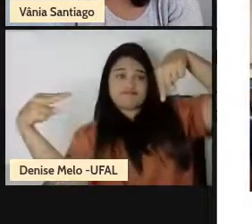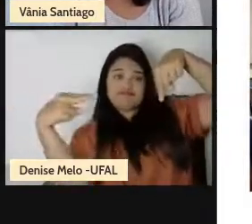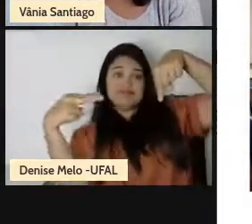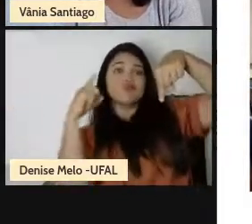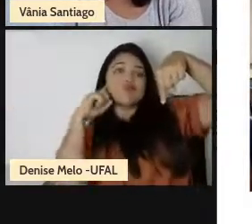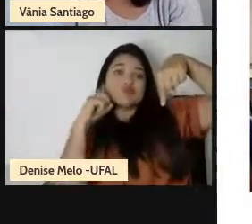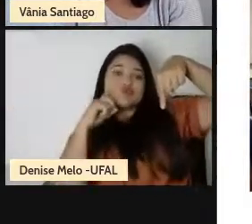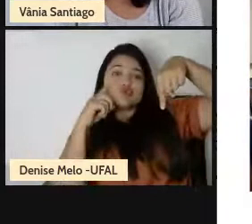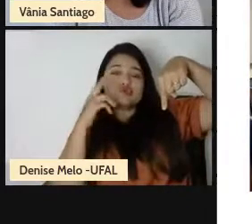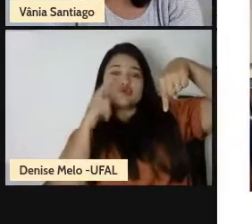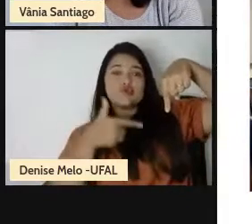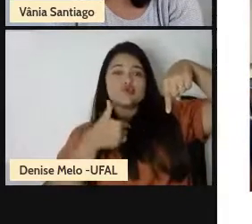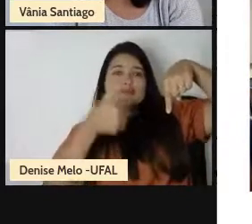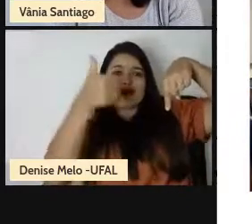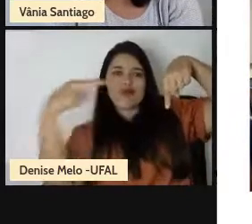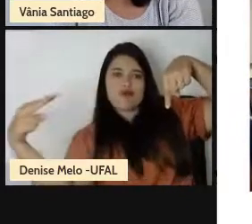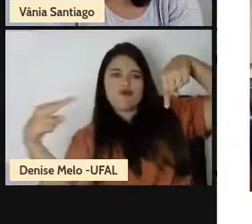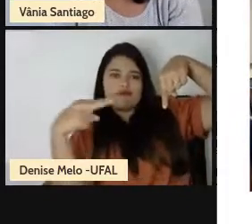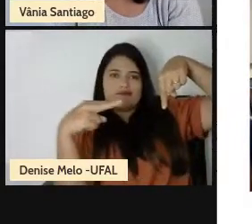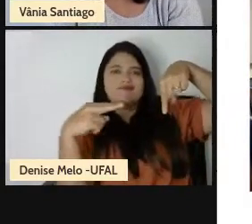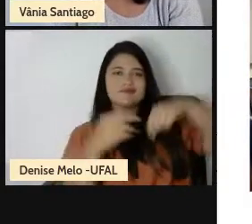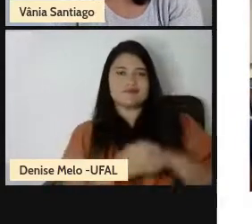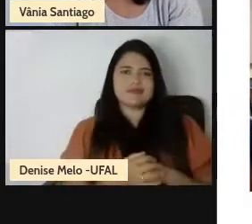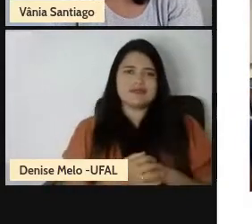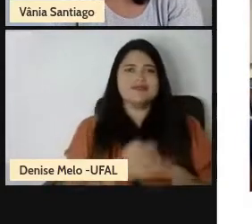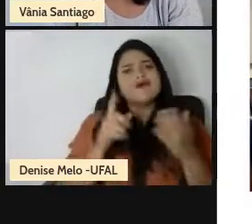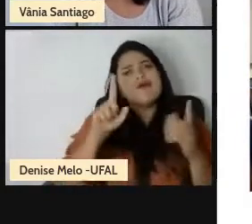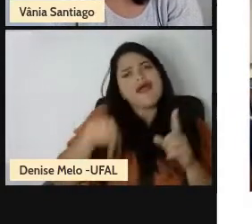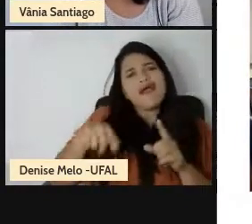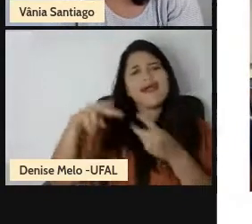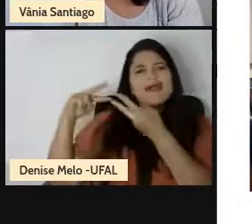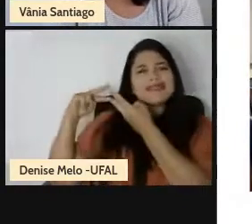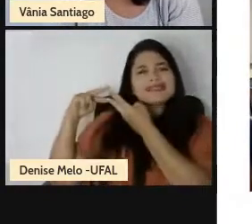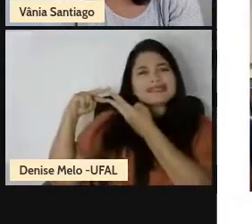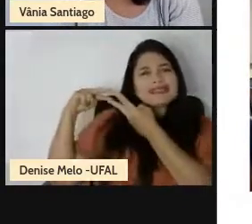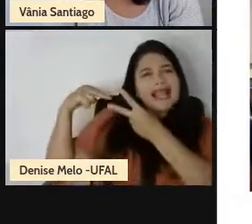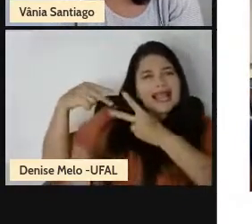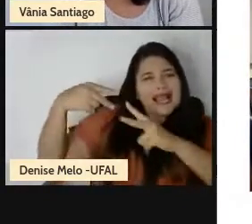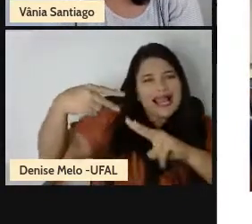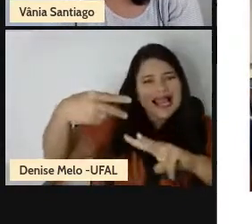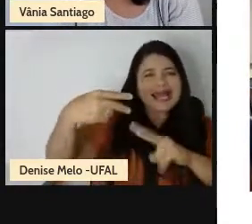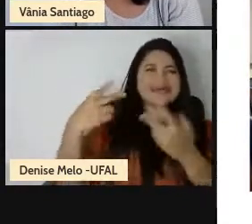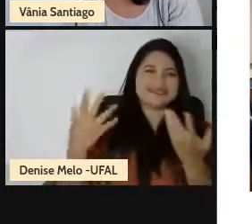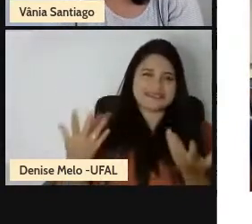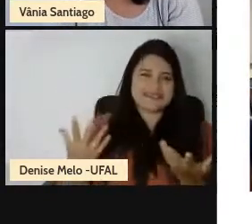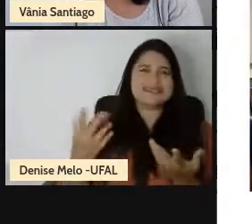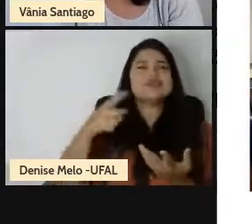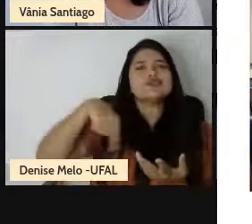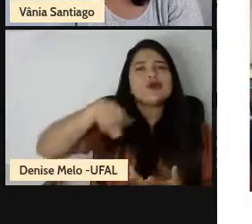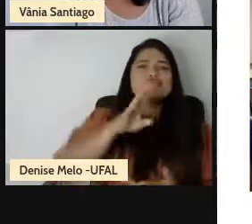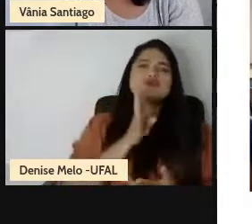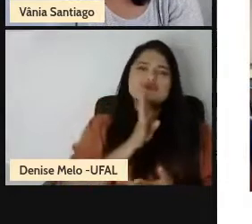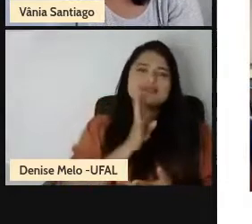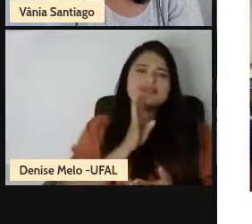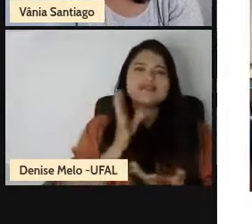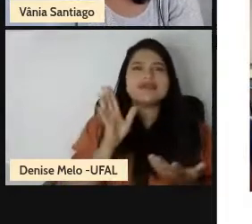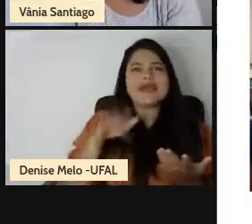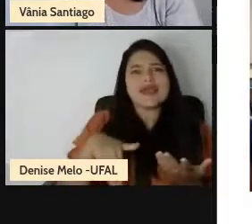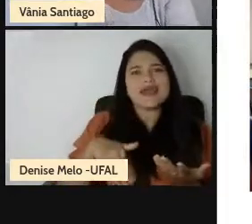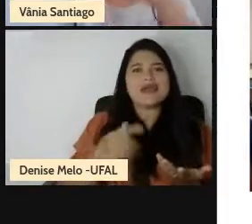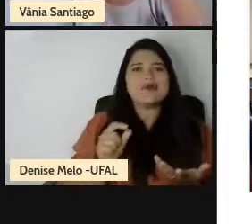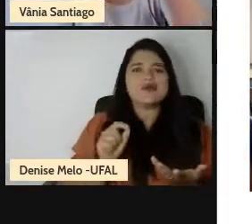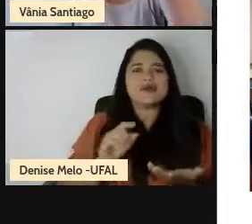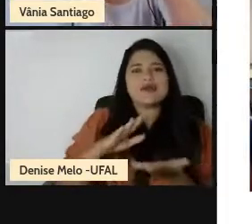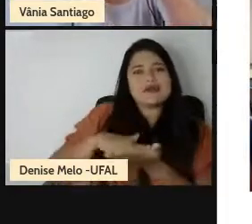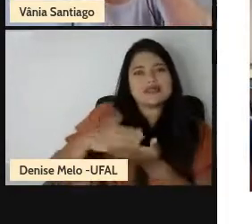também. Então, aqui, esse é o tradicional, que a gente conhecia como o intérprete posicionado à